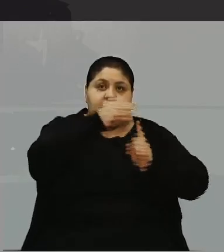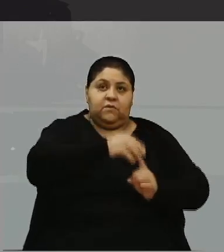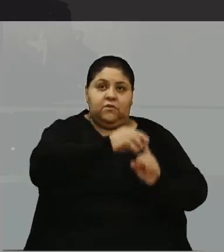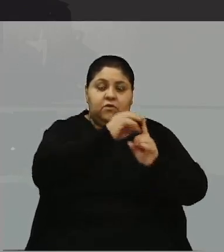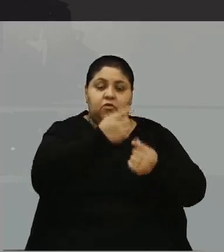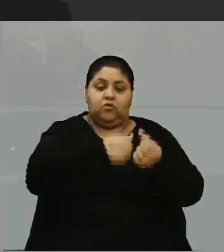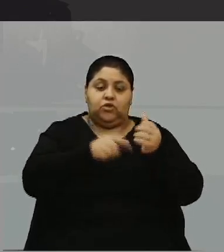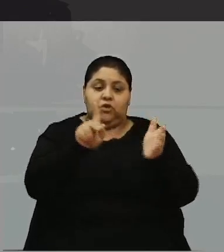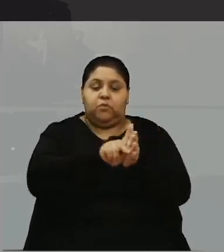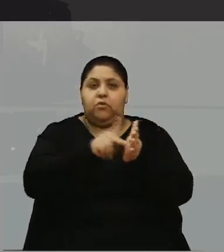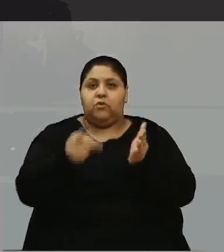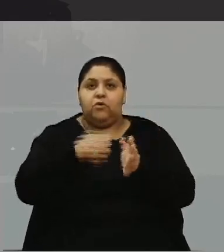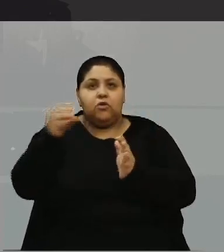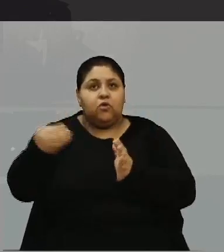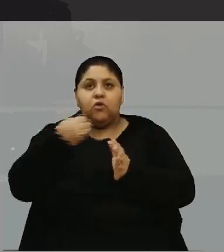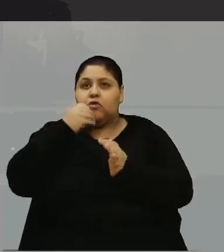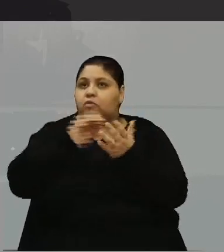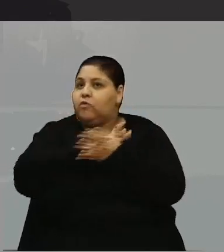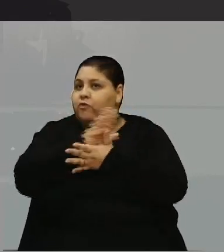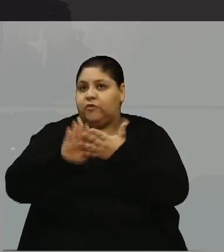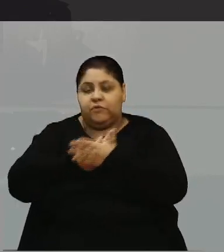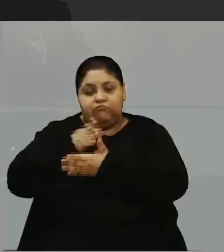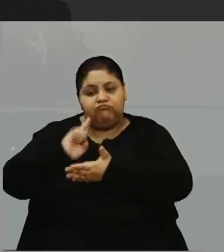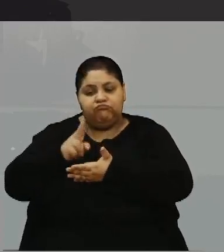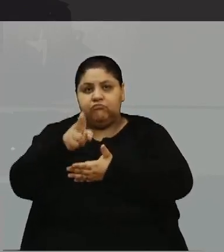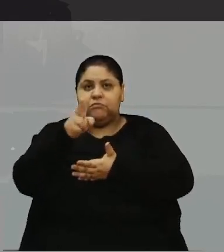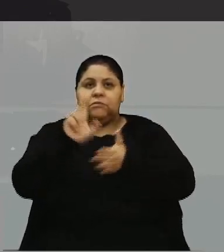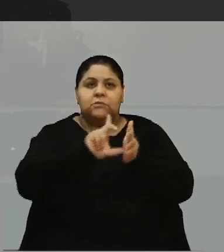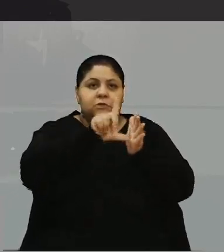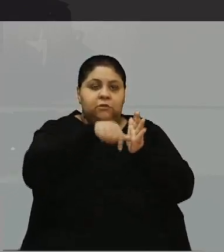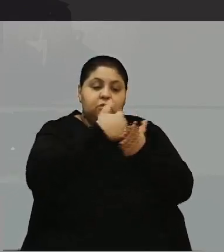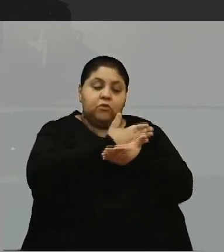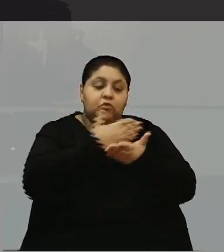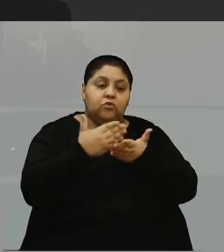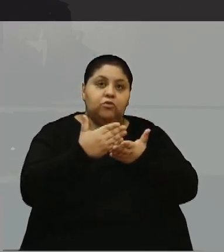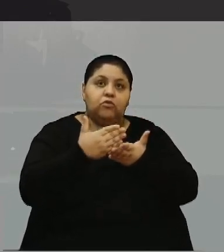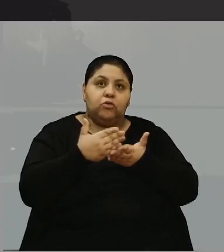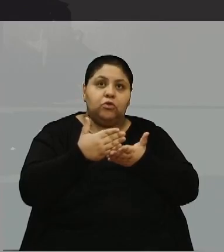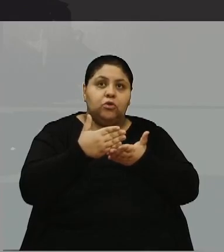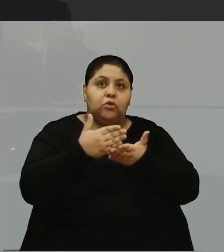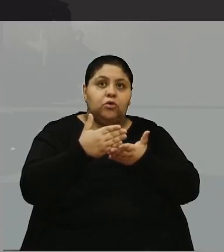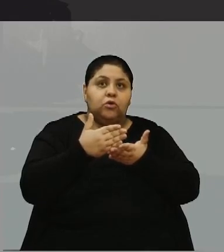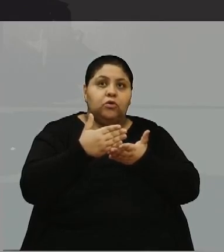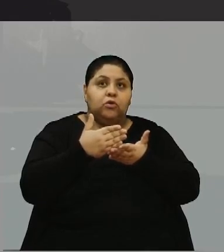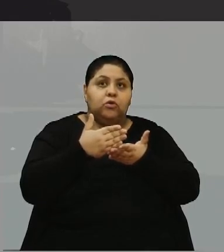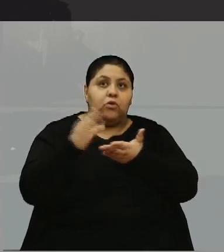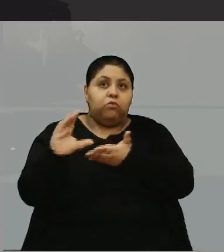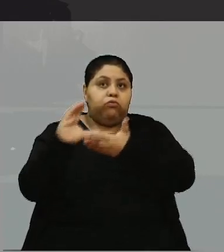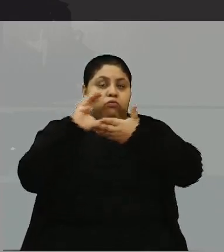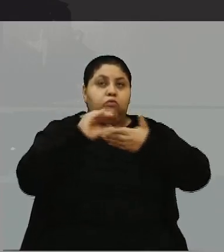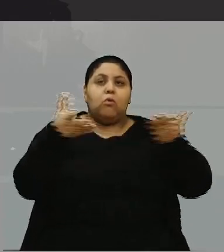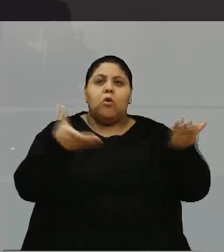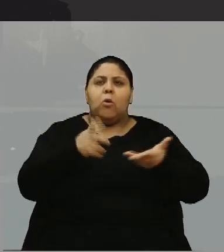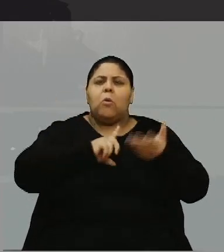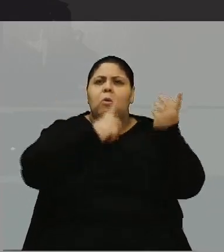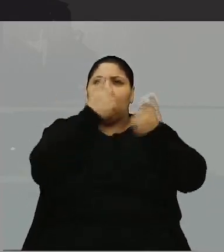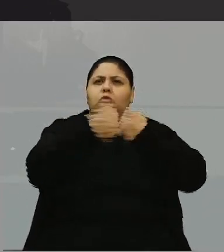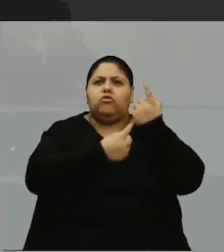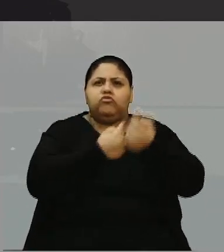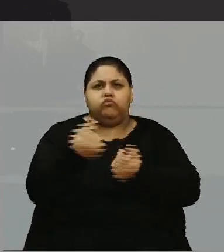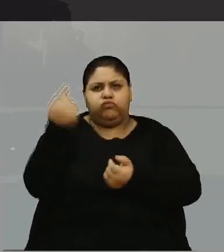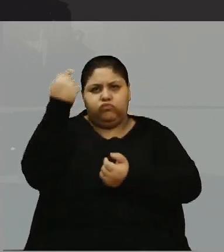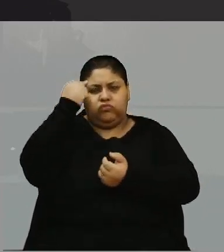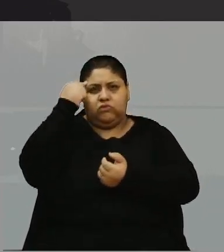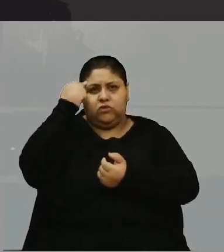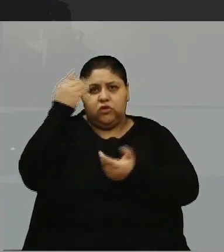próprio, só que, claro, nada disso dura para sempre, então daqui a pouco a gente vai ter que começar a angariar alguns fundos. Hoje a gente tem algumas pequenas ideias, é porque a